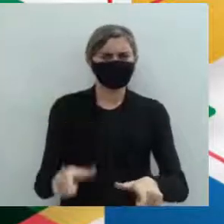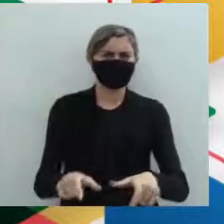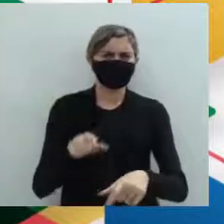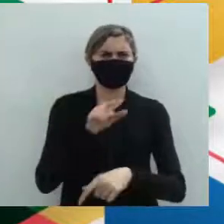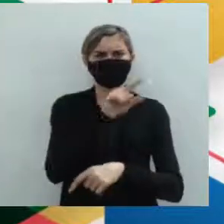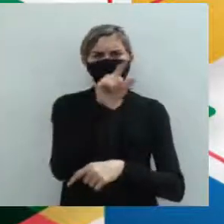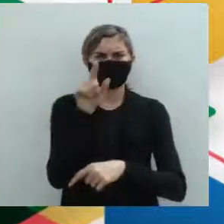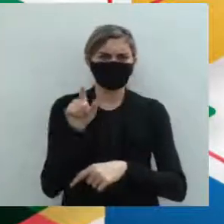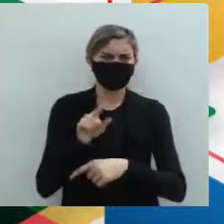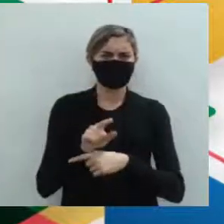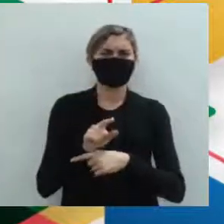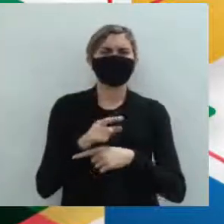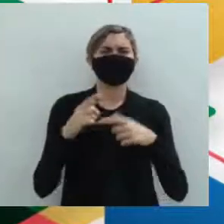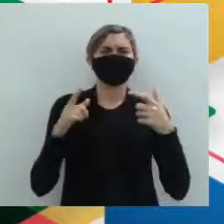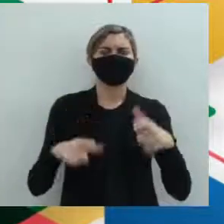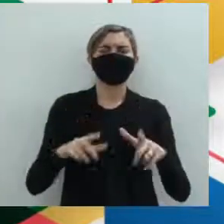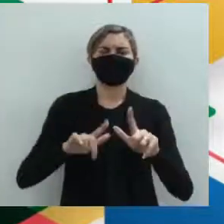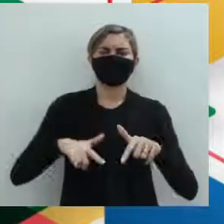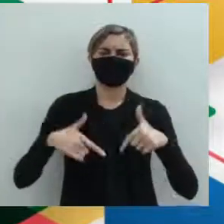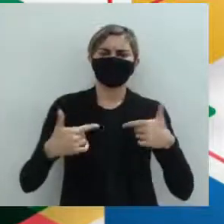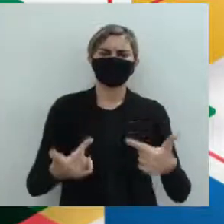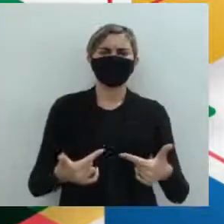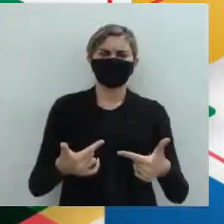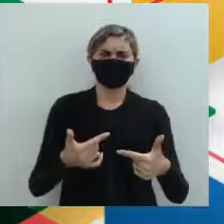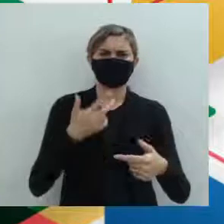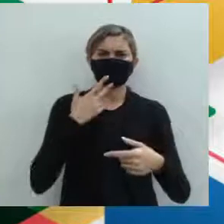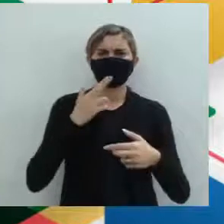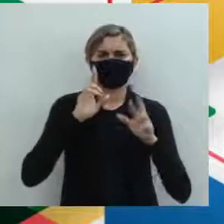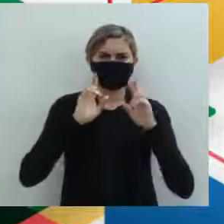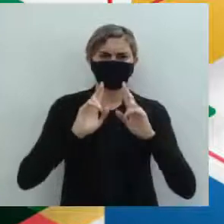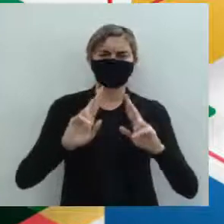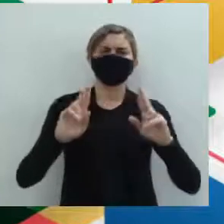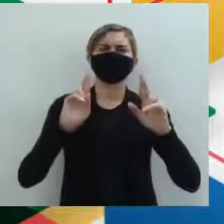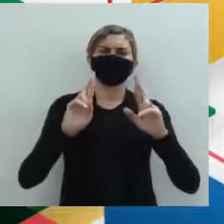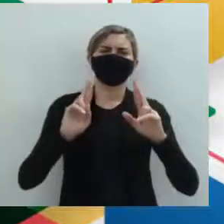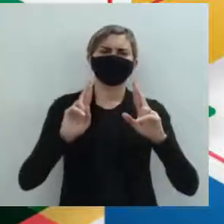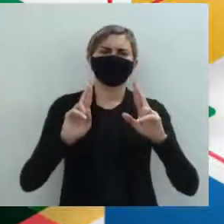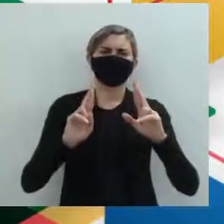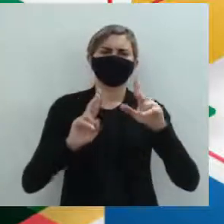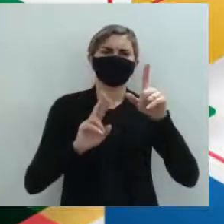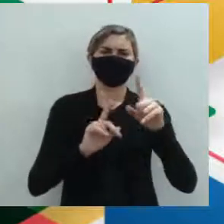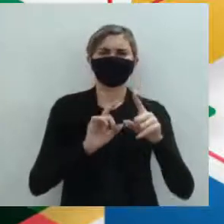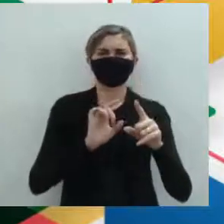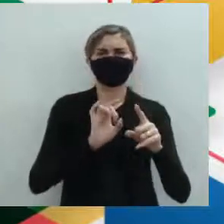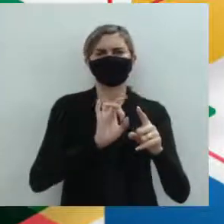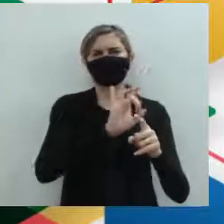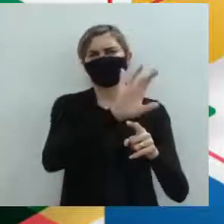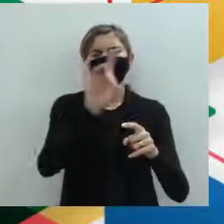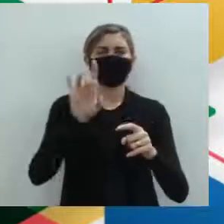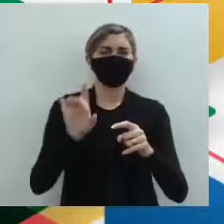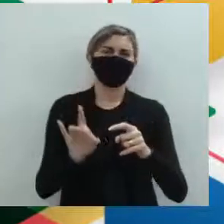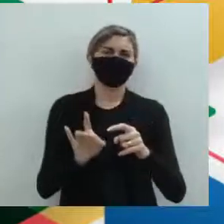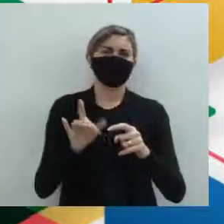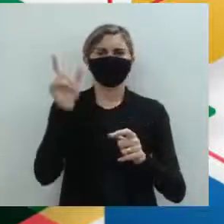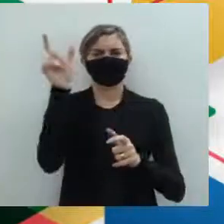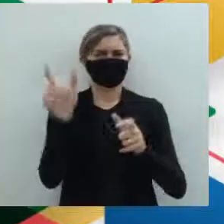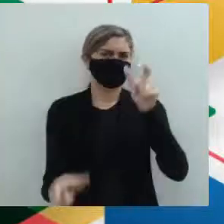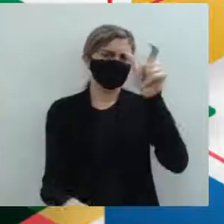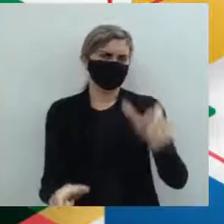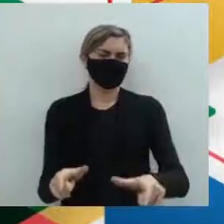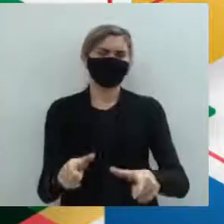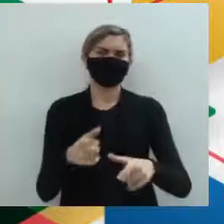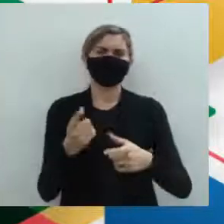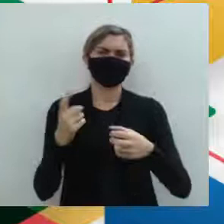aquele plano onde as ações dizem respeito à individualidade de cada ser. Então,